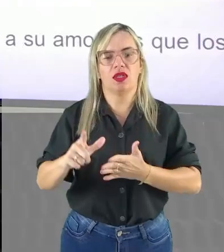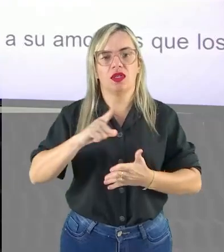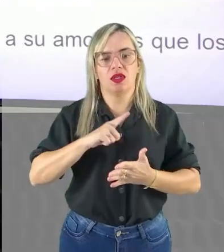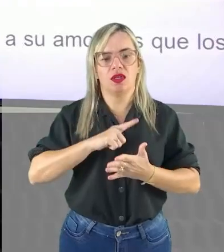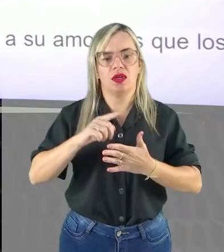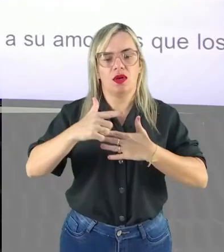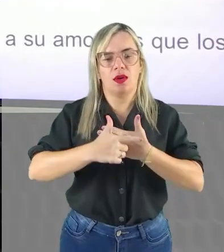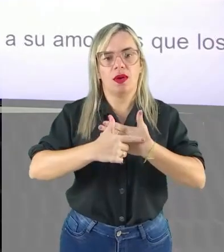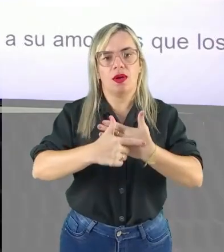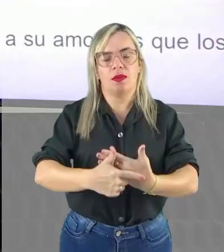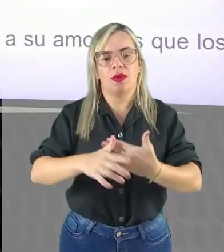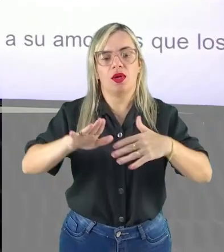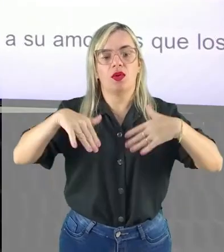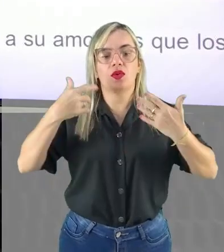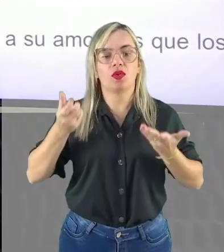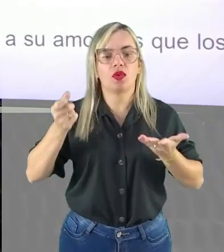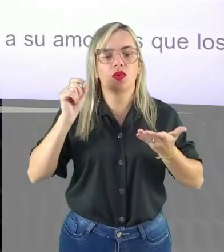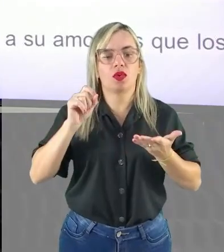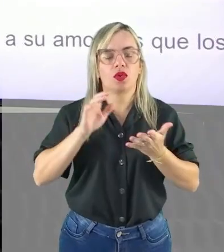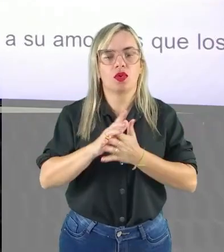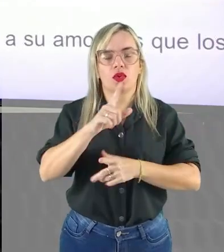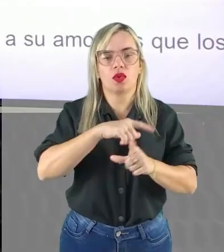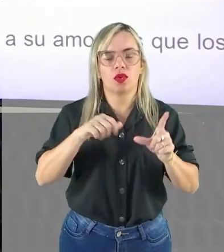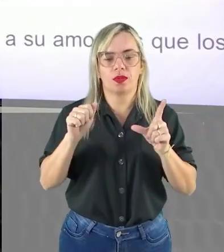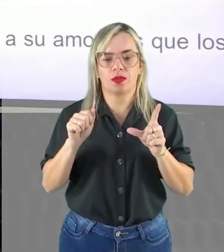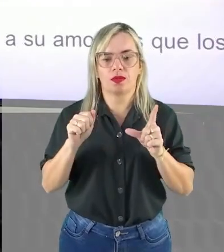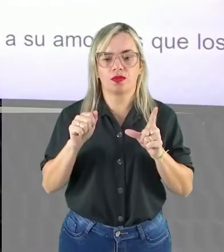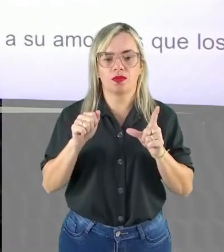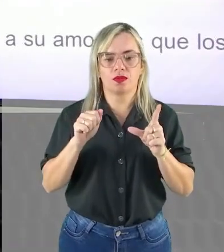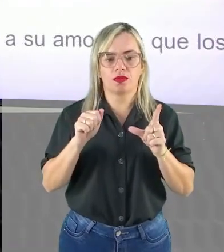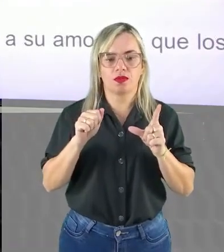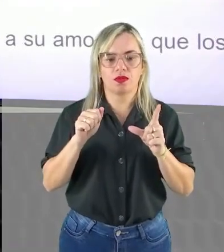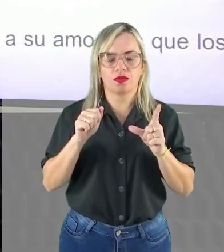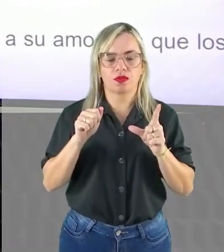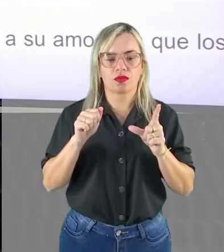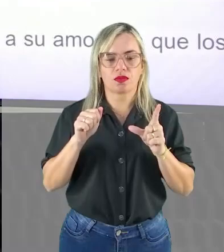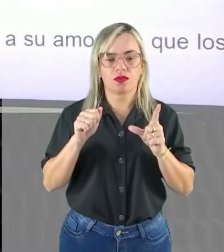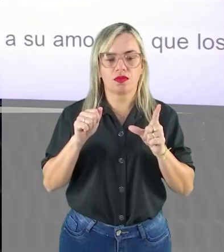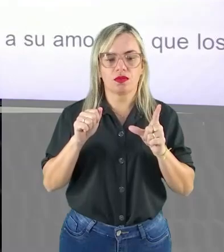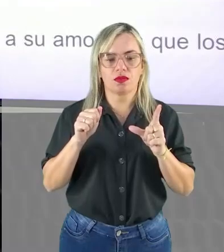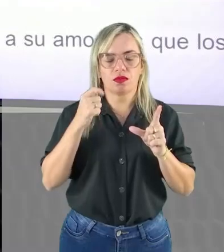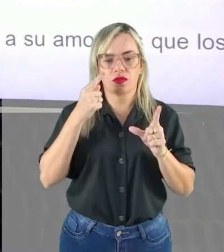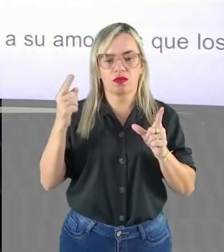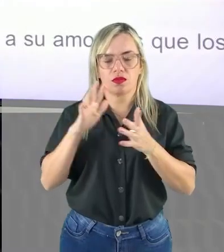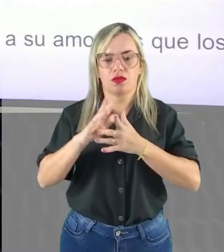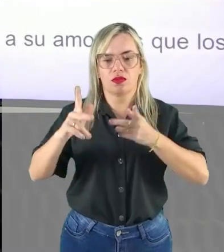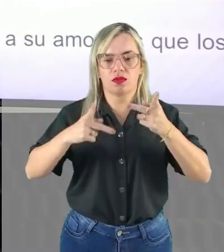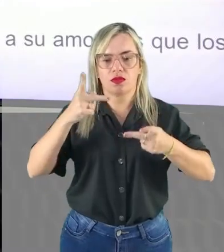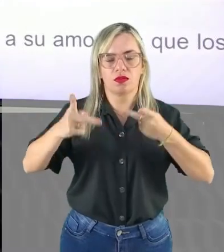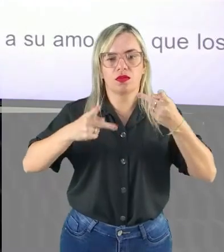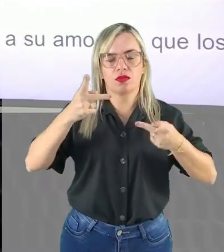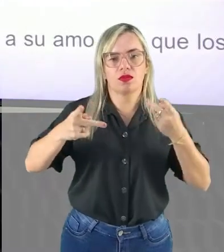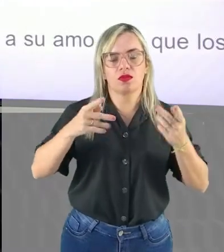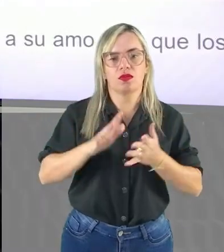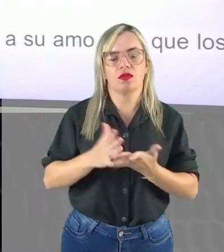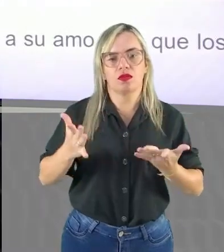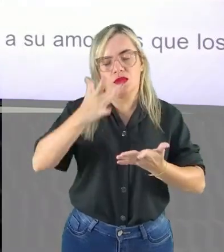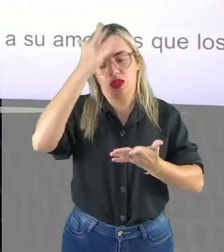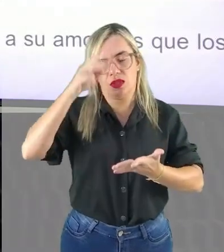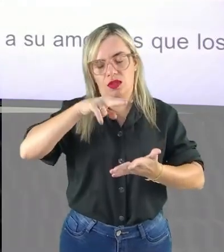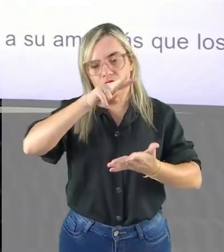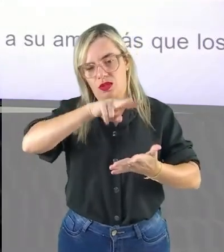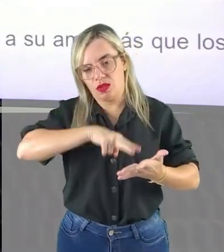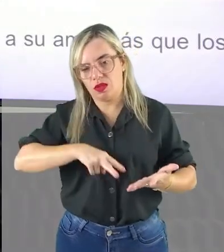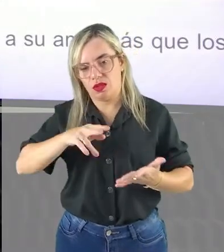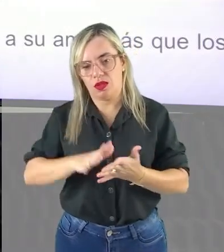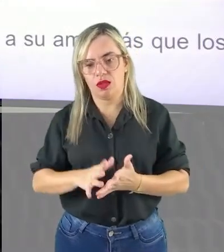de dizer ao leitor que os gatos eletrônicos causam alergias. Então, falar, dizer para o leitor que os